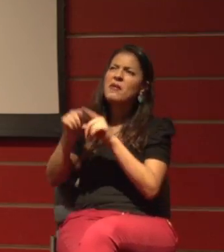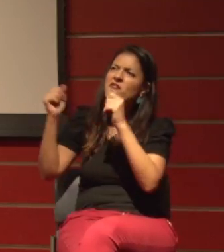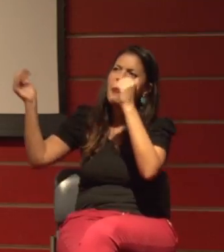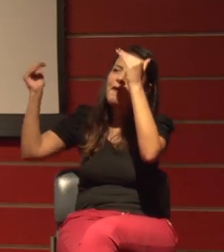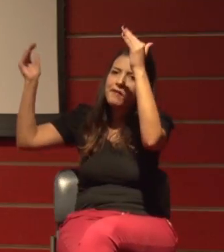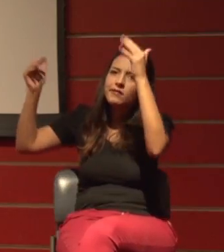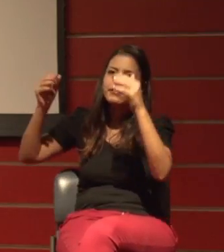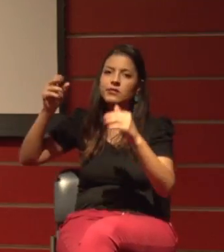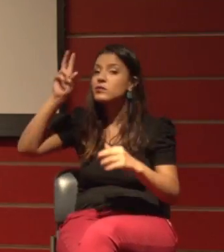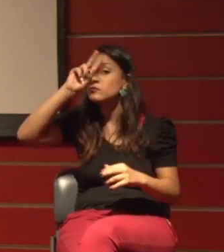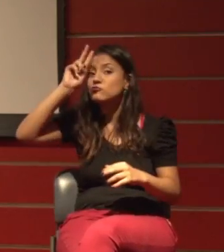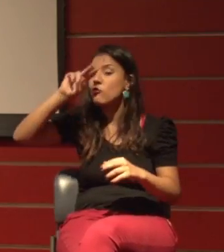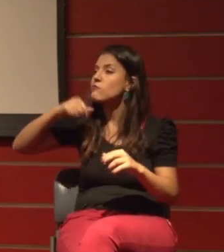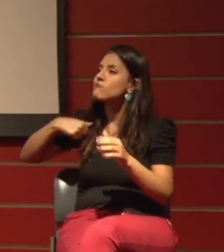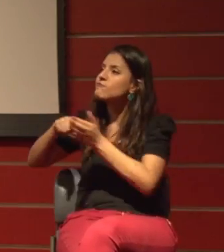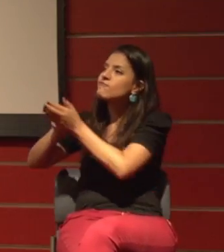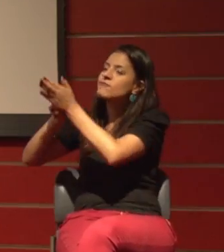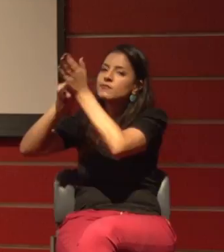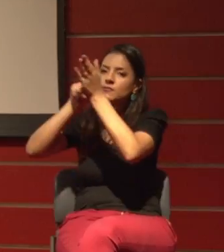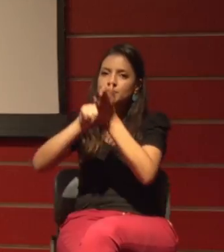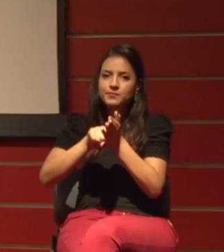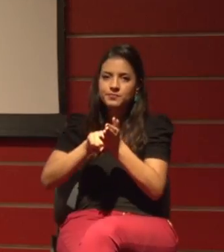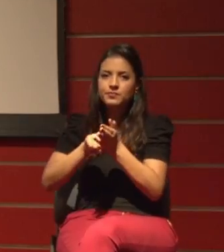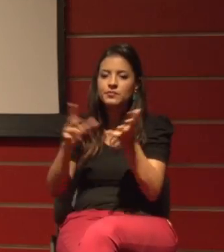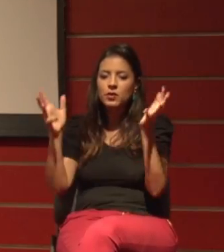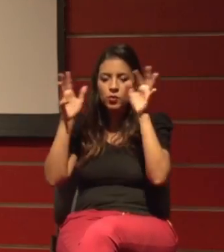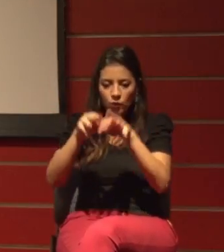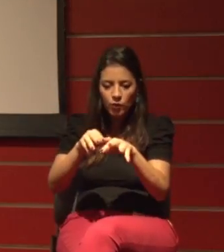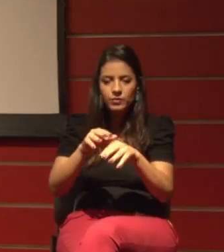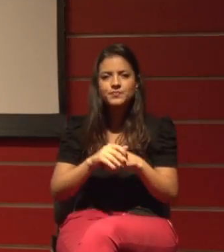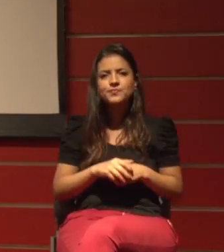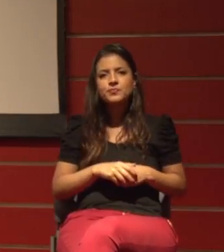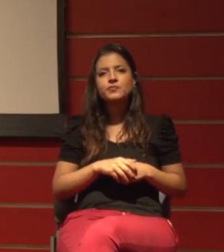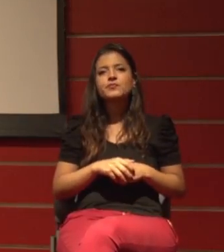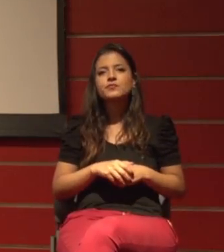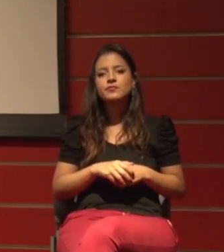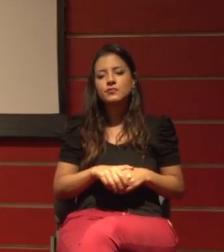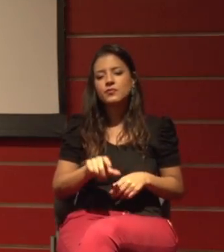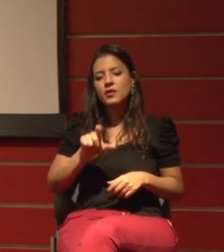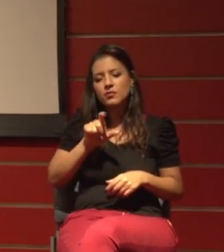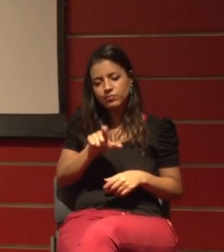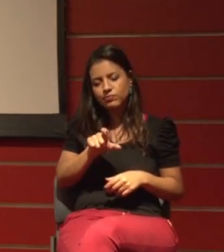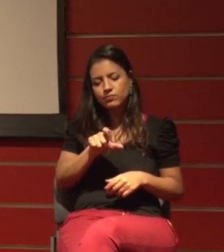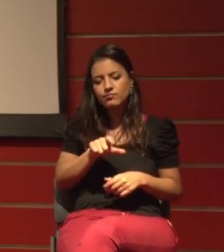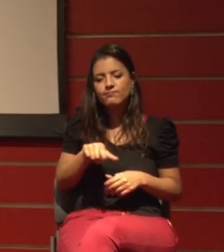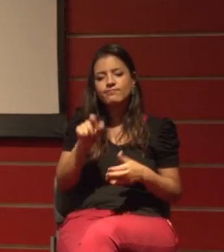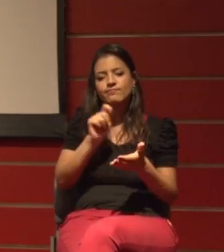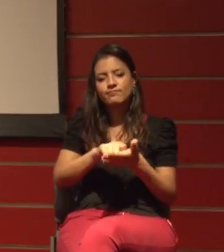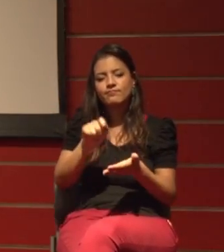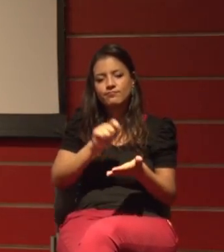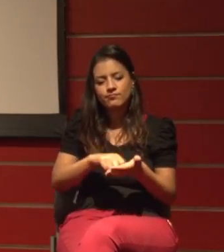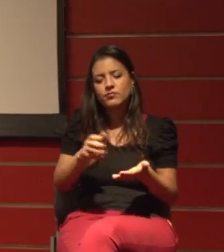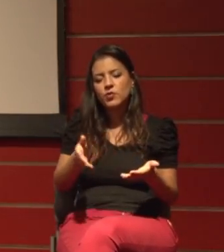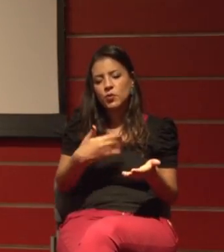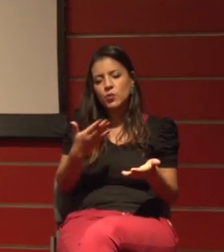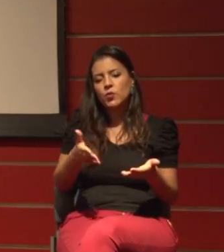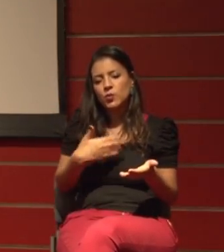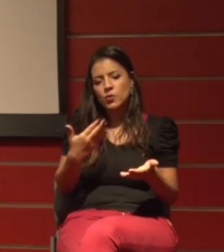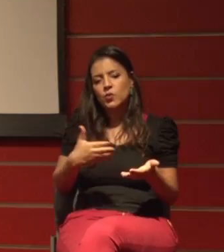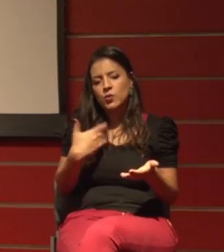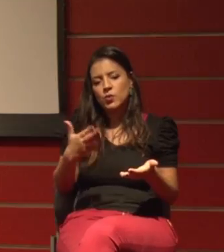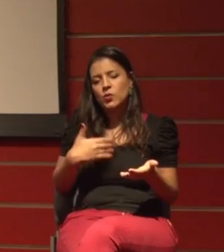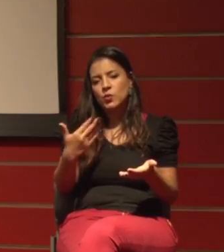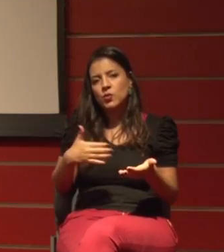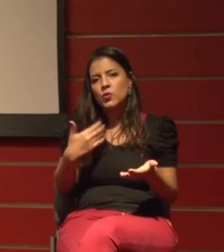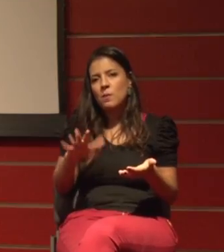eh então quando eu consegui montar essas essas páginas eu acabei ficando só com 80 e poucos anos da da vida cobrindo